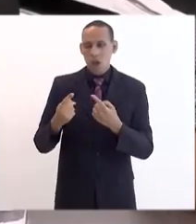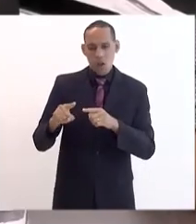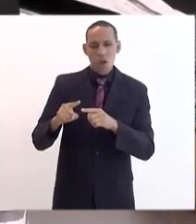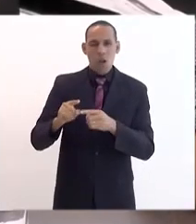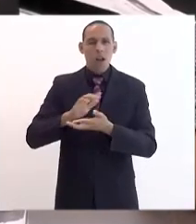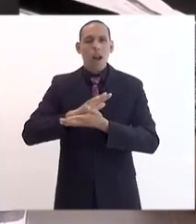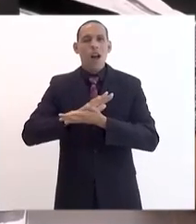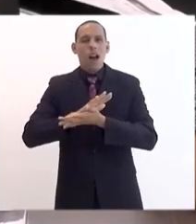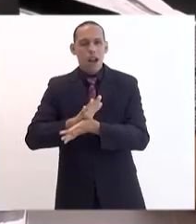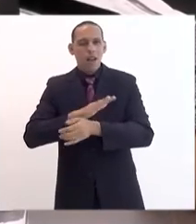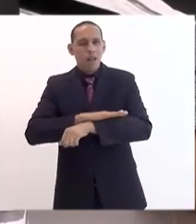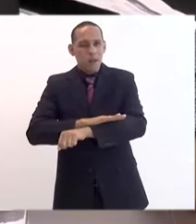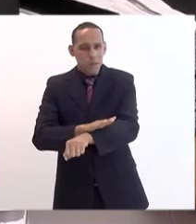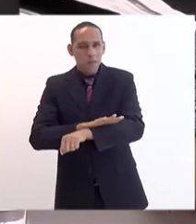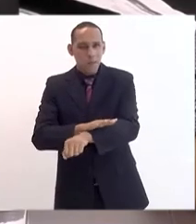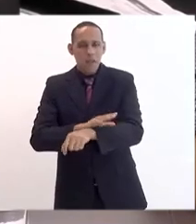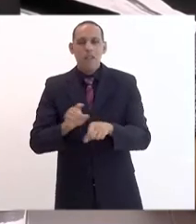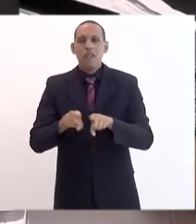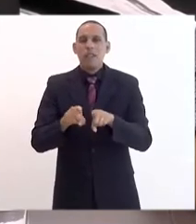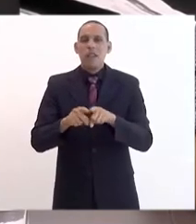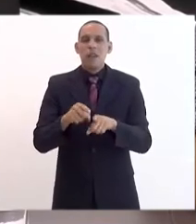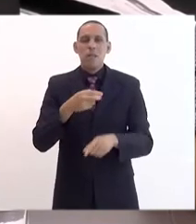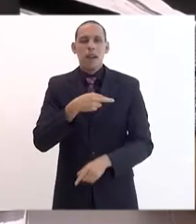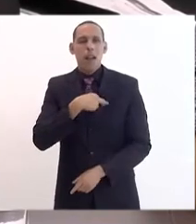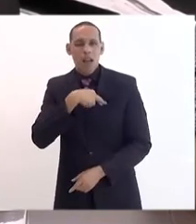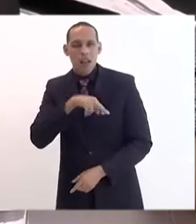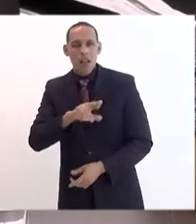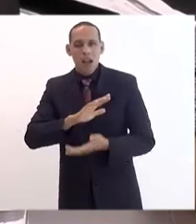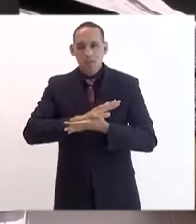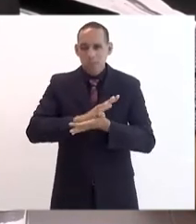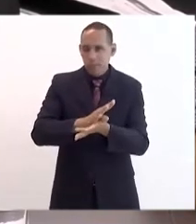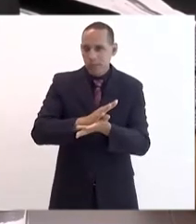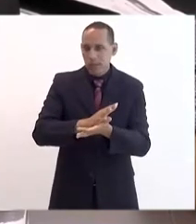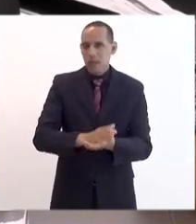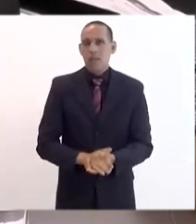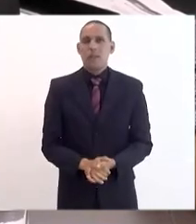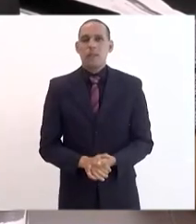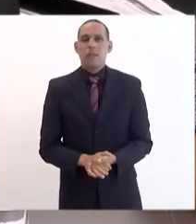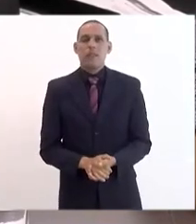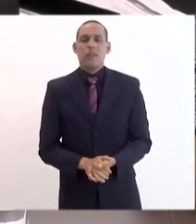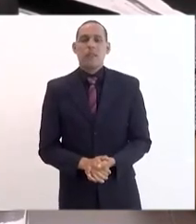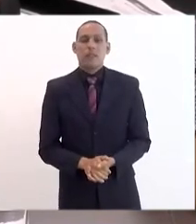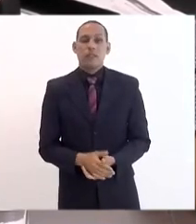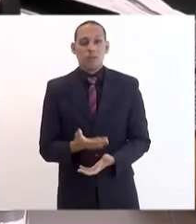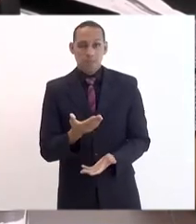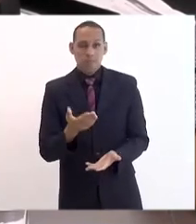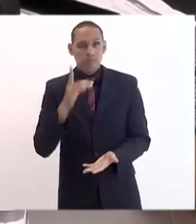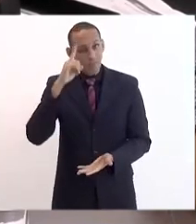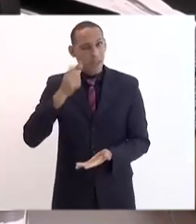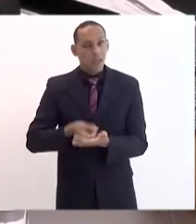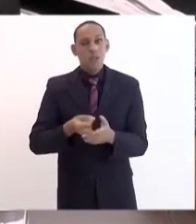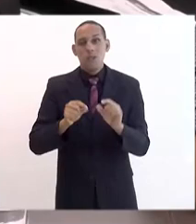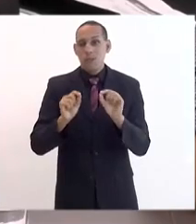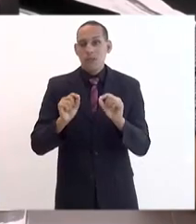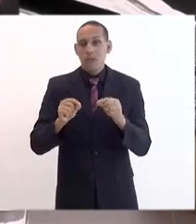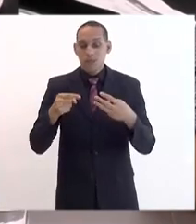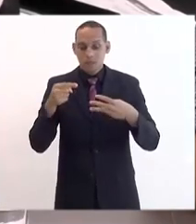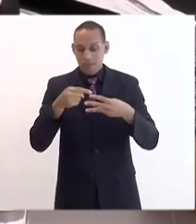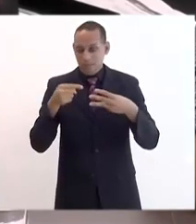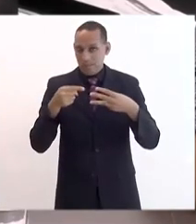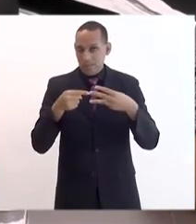intolerância religiosa, ela decidiu exatamente como o Valdec falou aqui. A gente estipulou